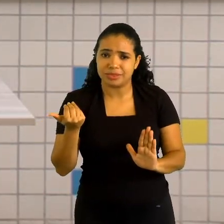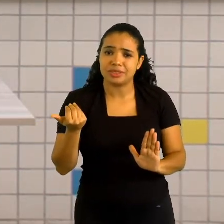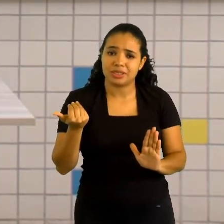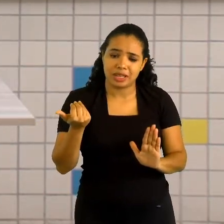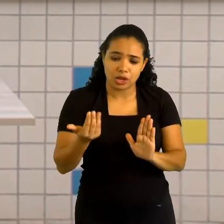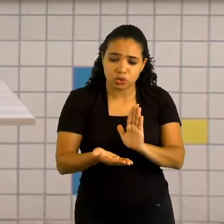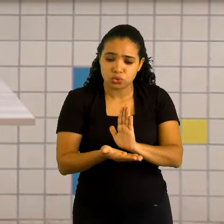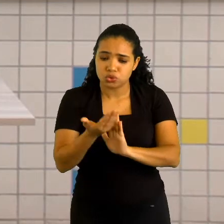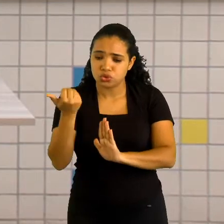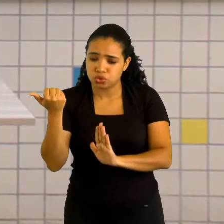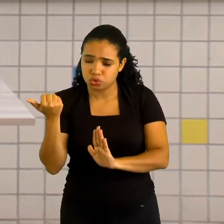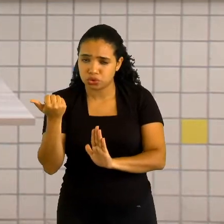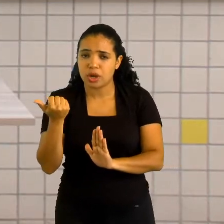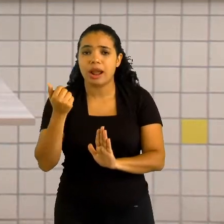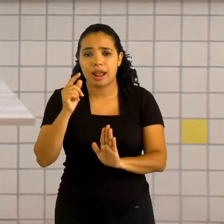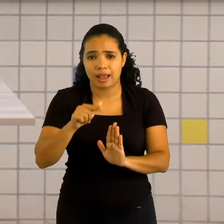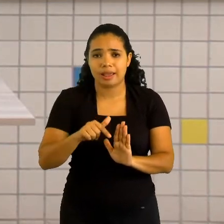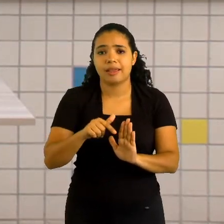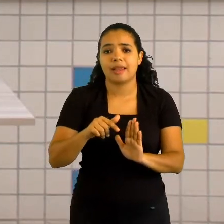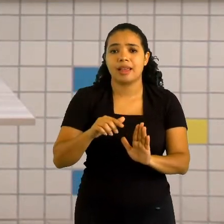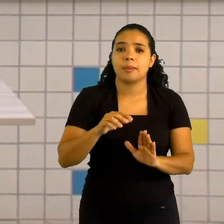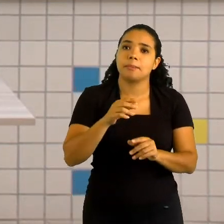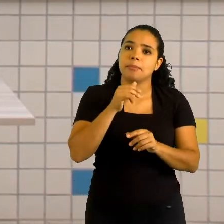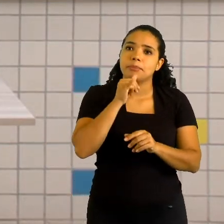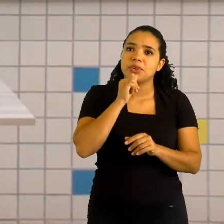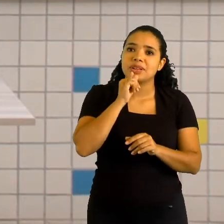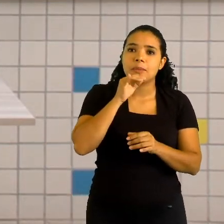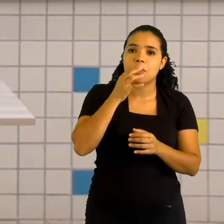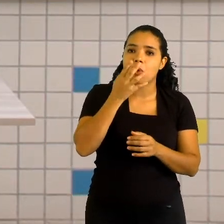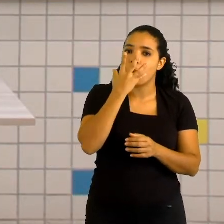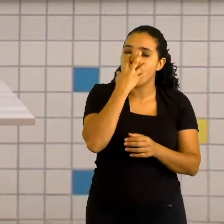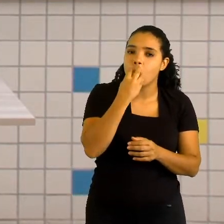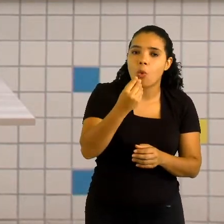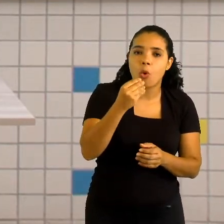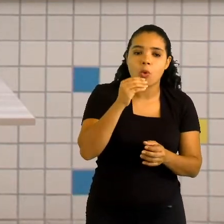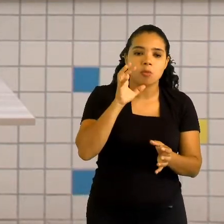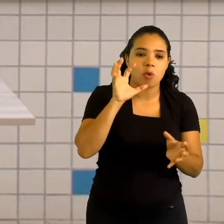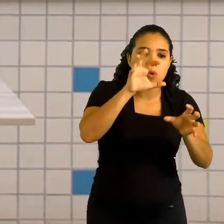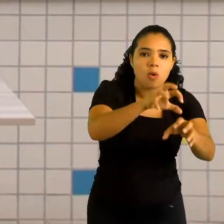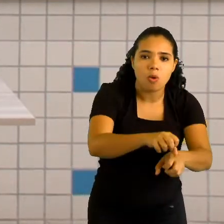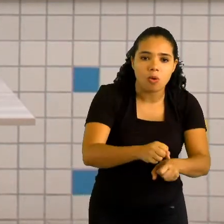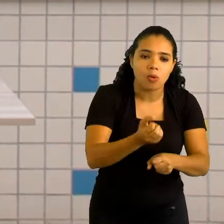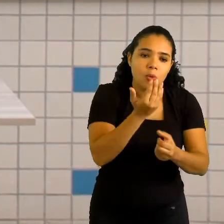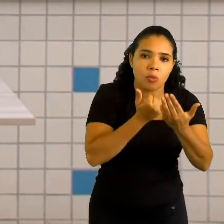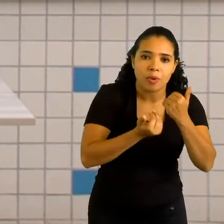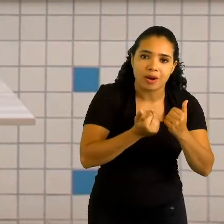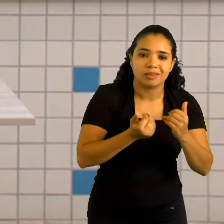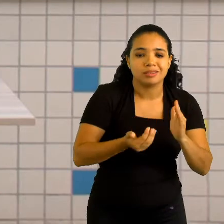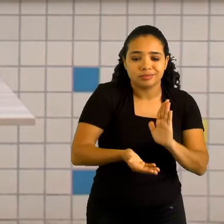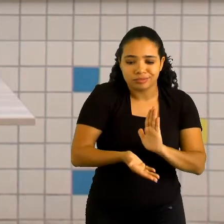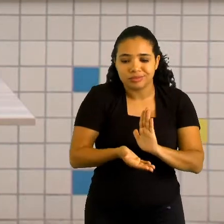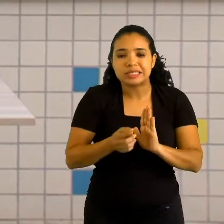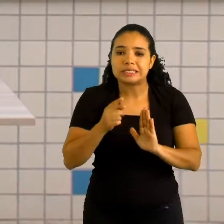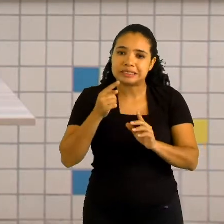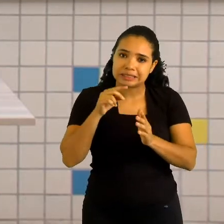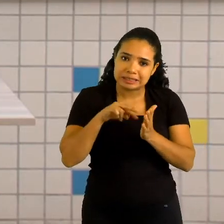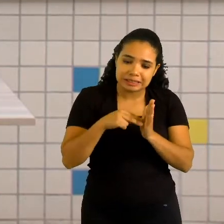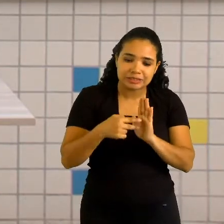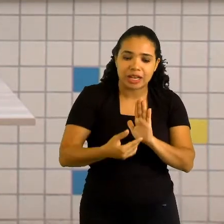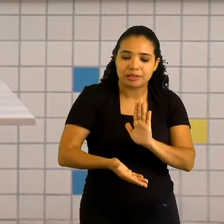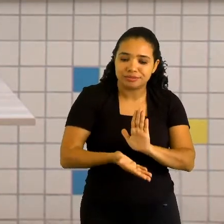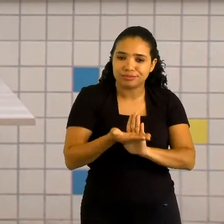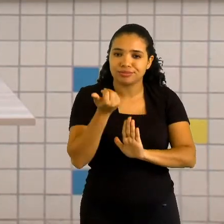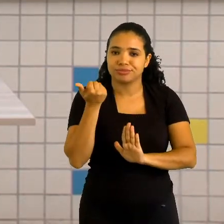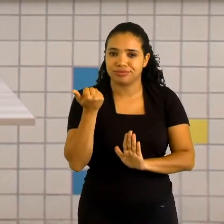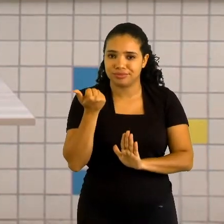né? Uma que foi devorada por um lobo, por exemplo, né? Então, essas ideias, elas foram sistematizadas, com